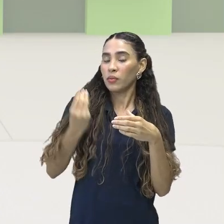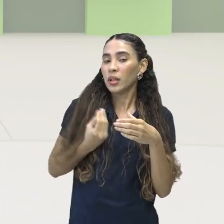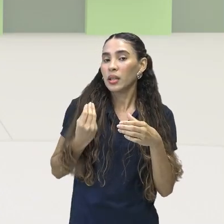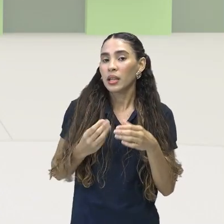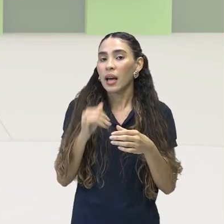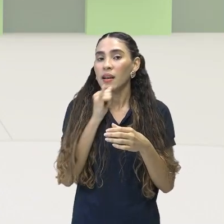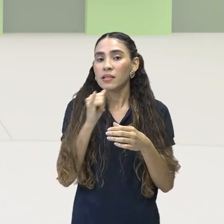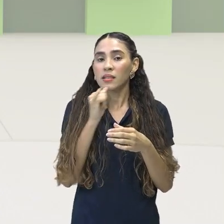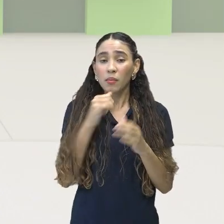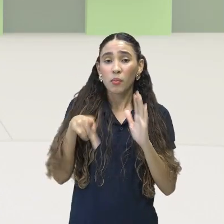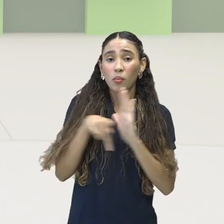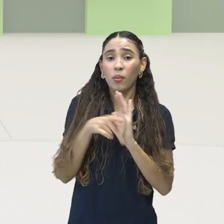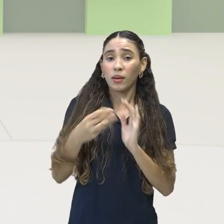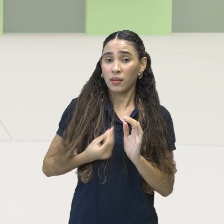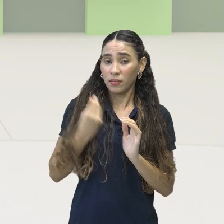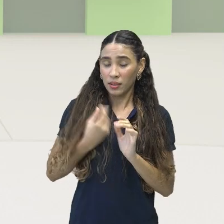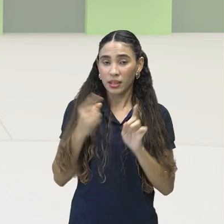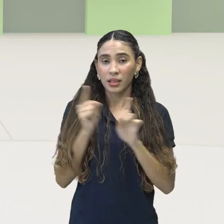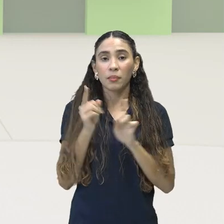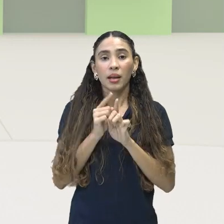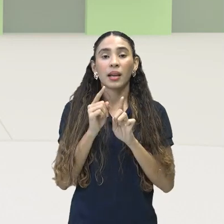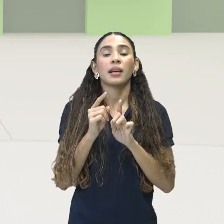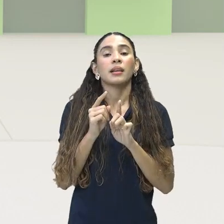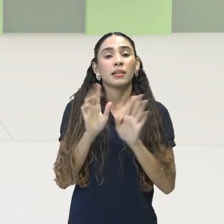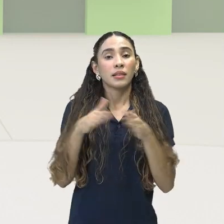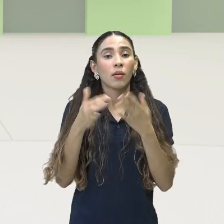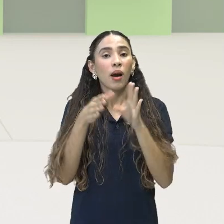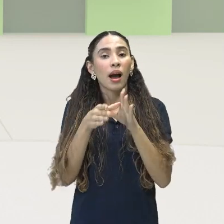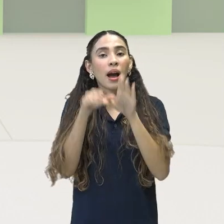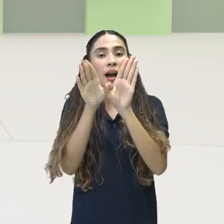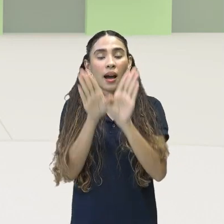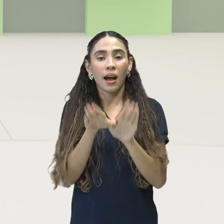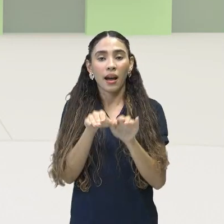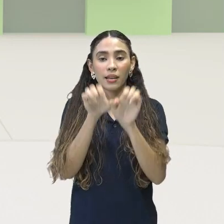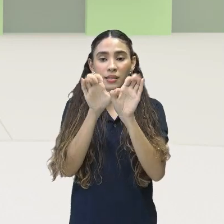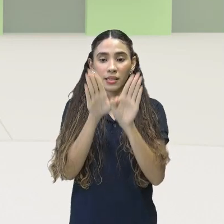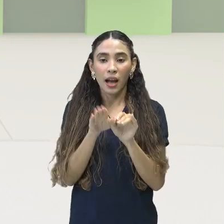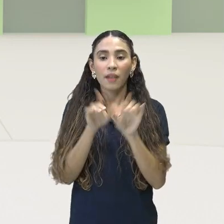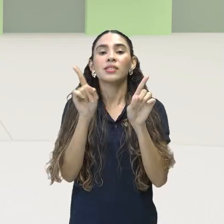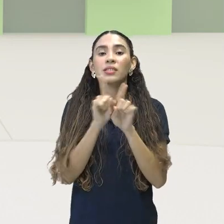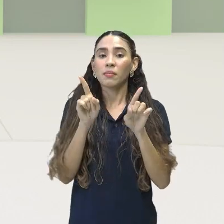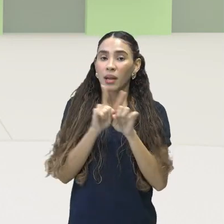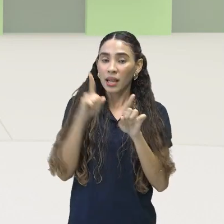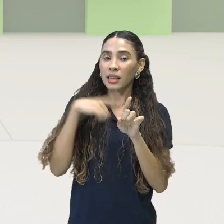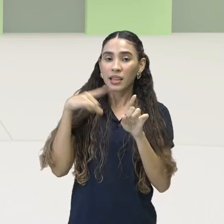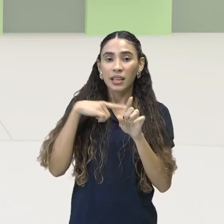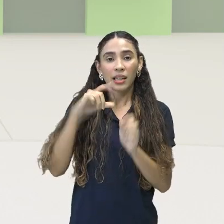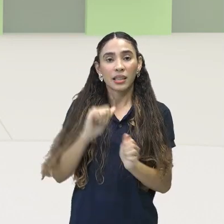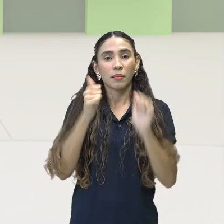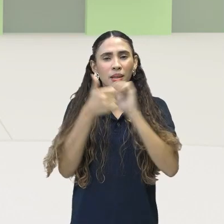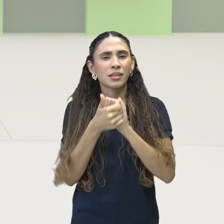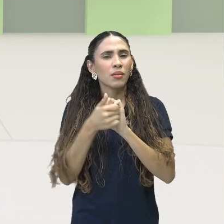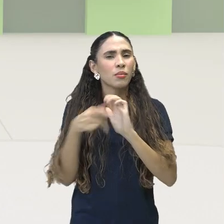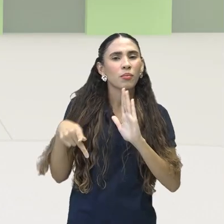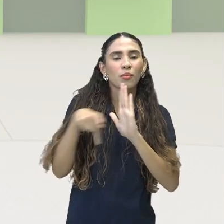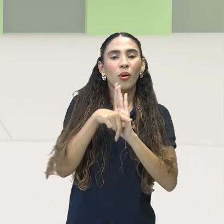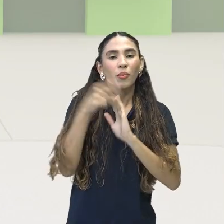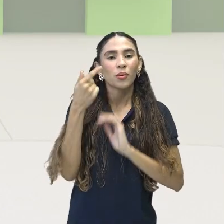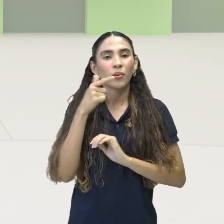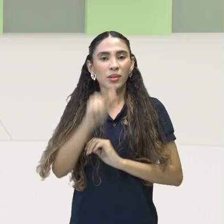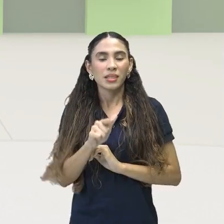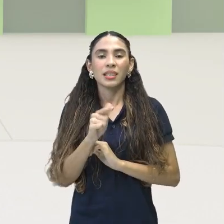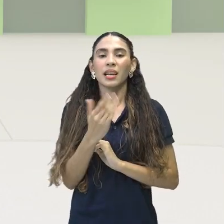ao ciclo de vida dele e à sua necessidade. E as aves, né, elas têm essa adaptação exclusiva aí para a